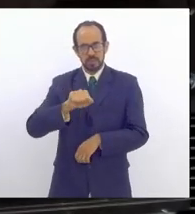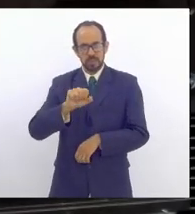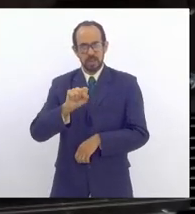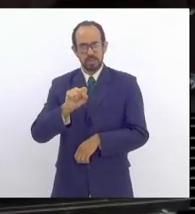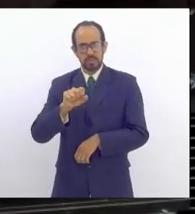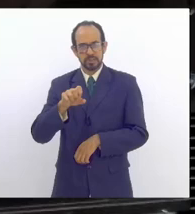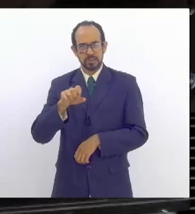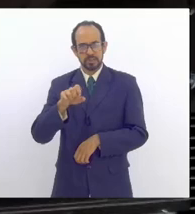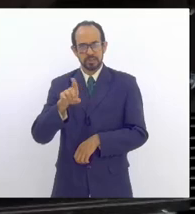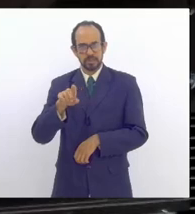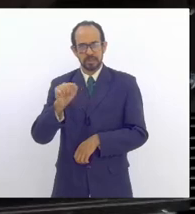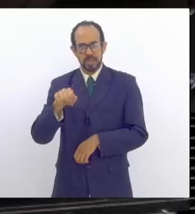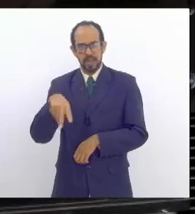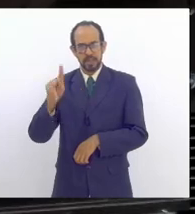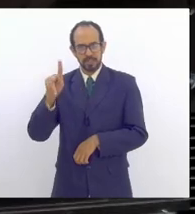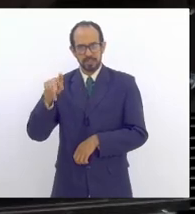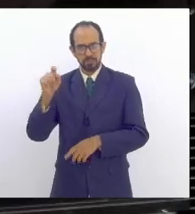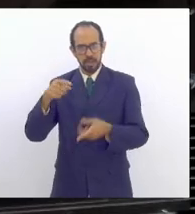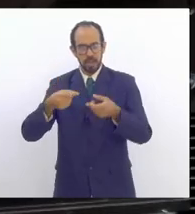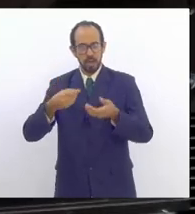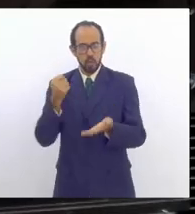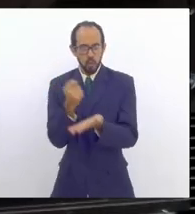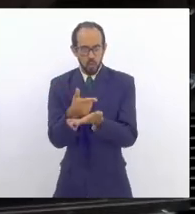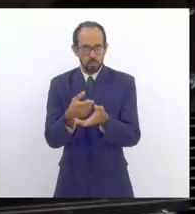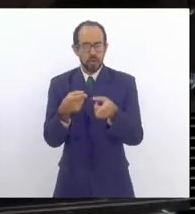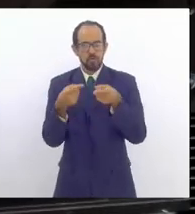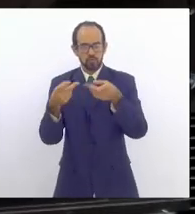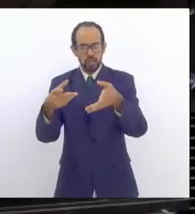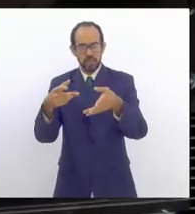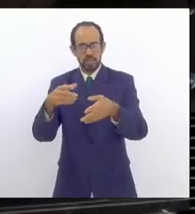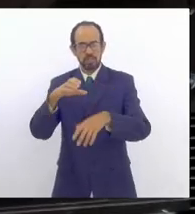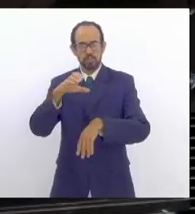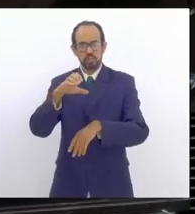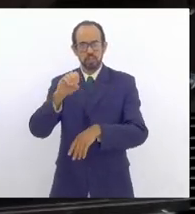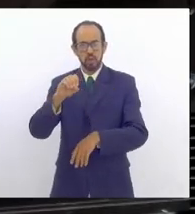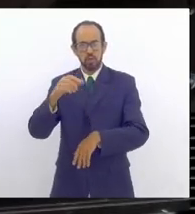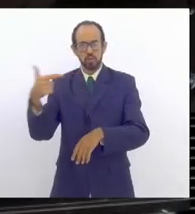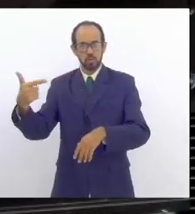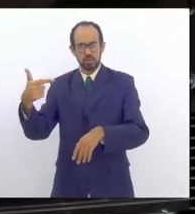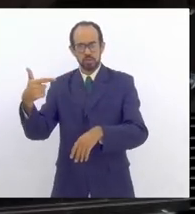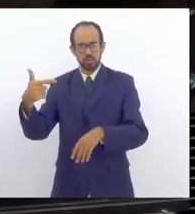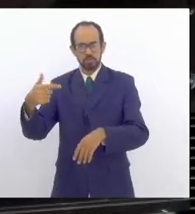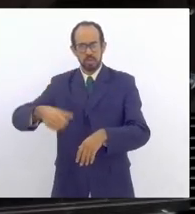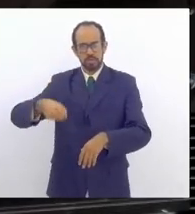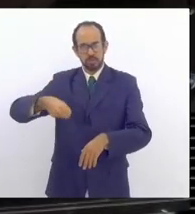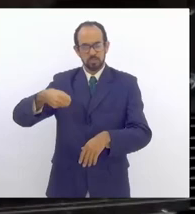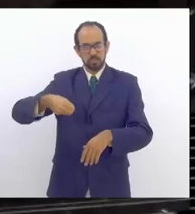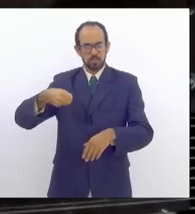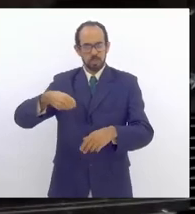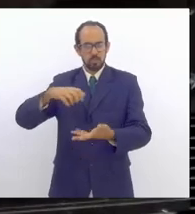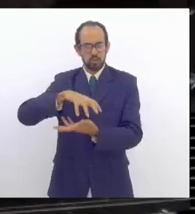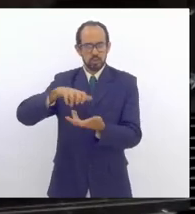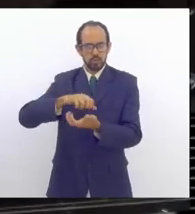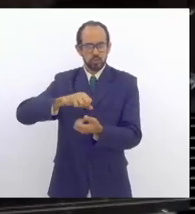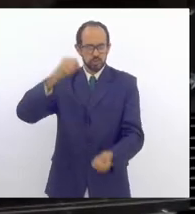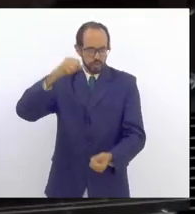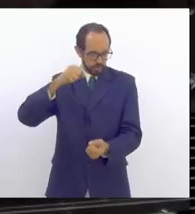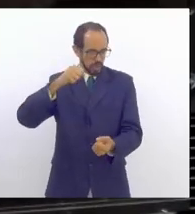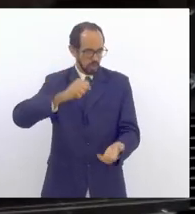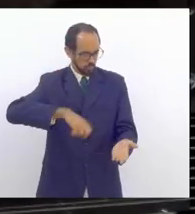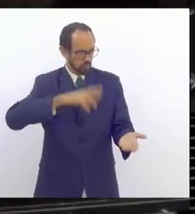de créditos de carbono, para depois se tornar uma bolsa de ativos sustentáveis, meu querido Nelson